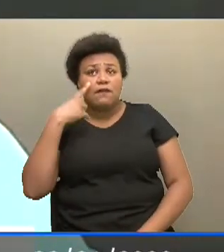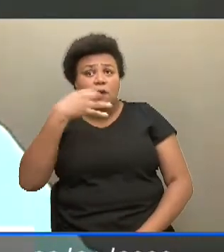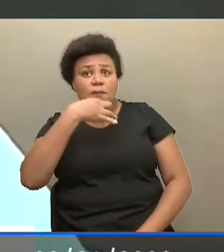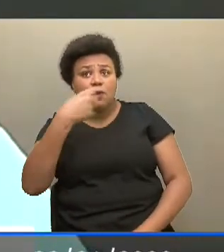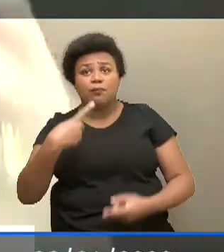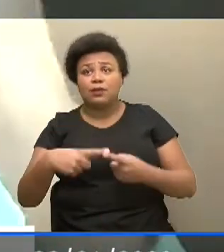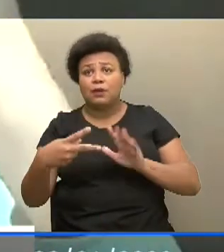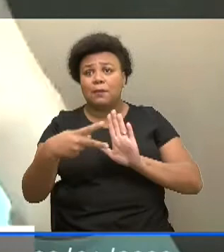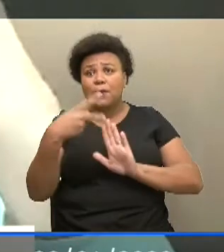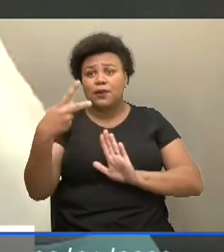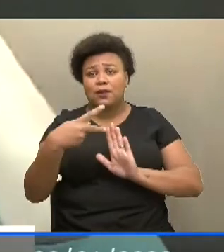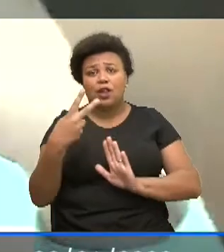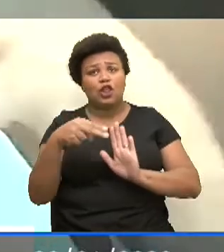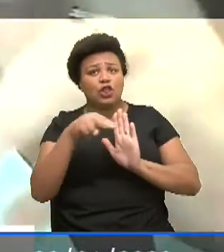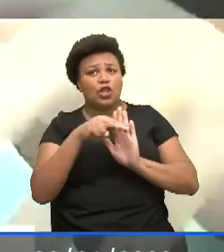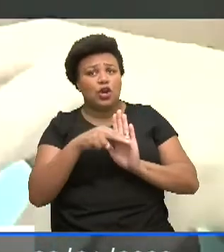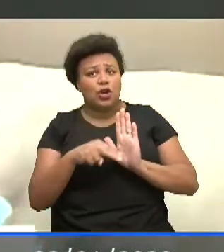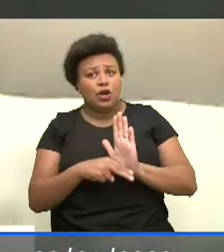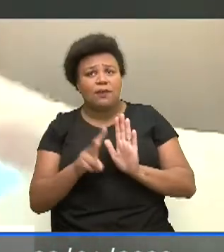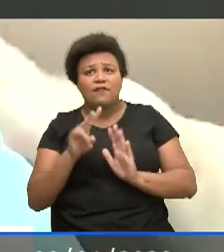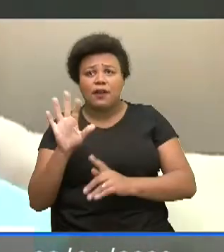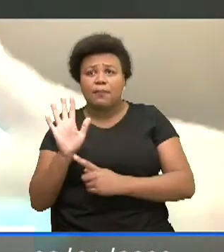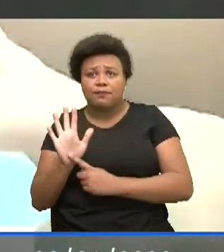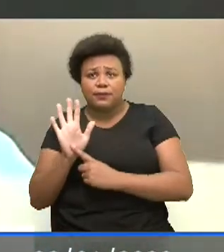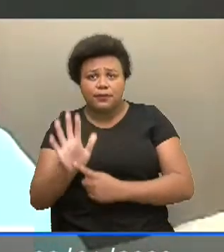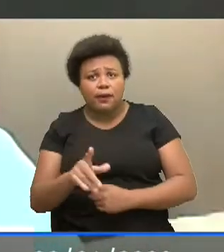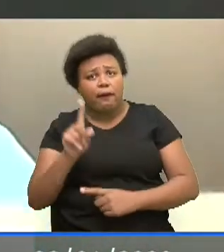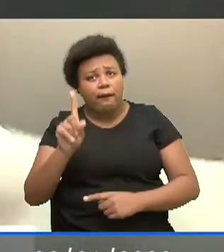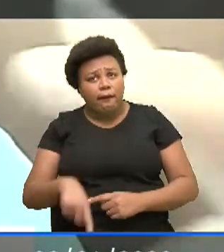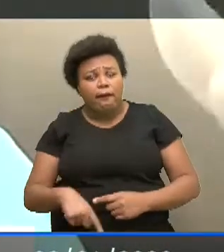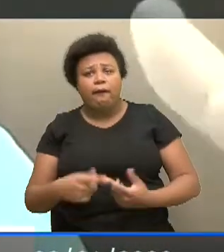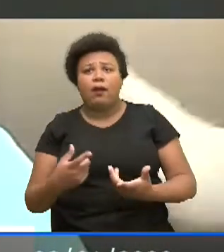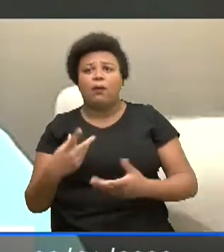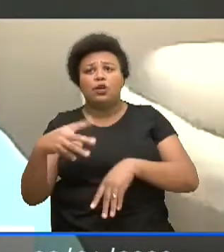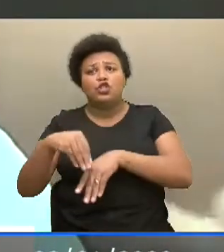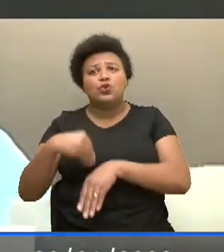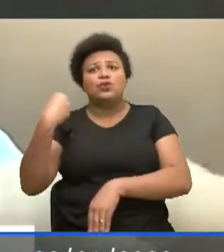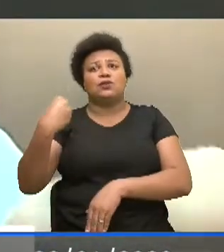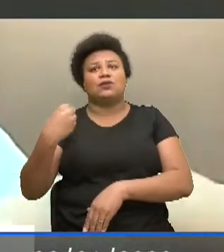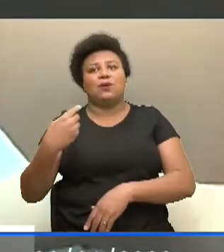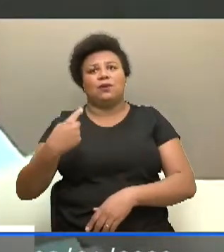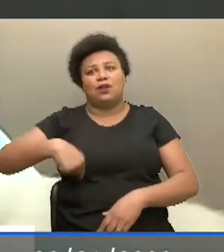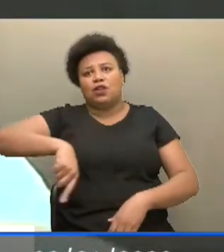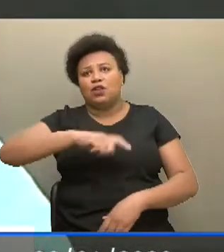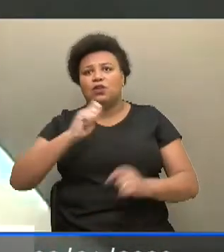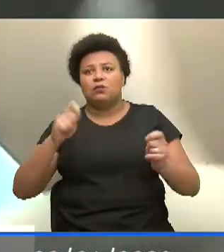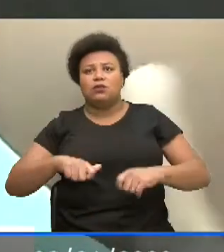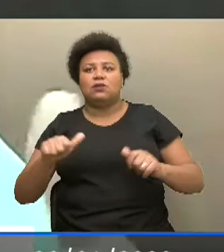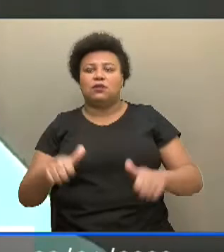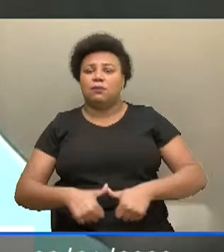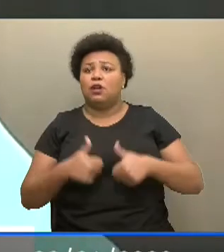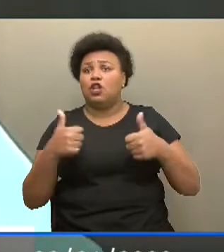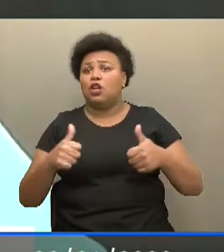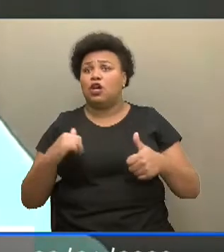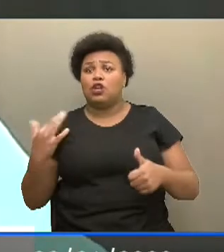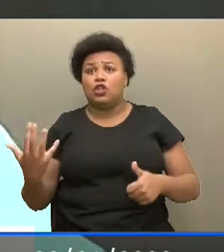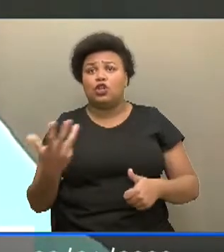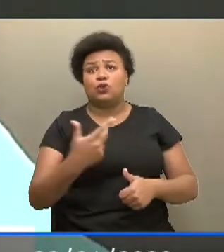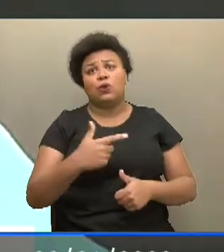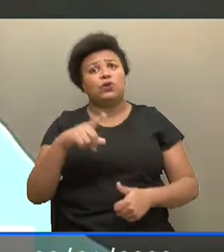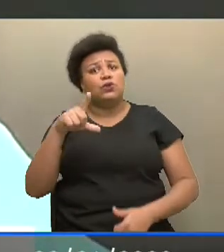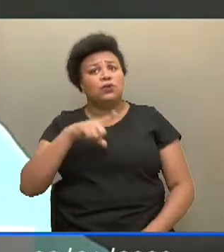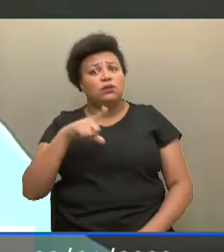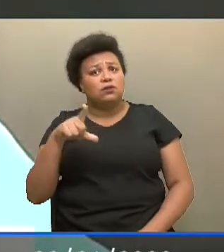portaria ou esta norma que será apresentada é uma sugestão, e que a gente possa aprimorar e que todos, né, tenham